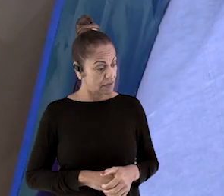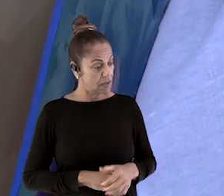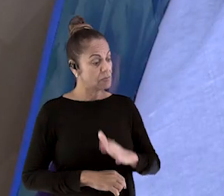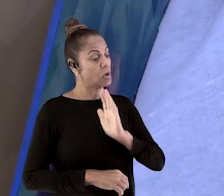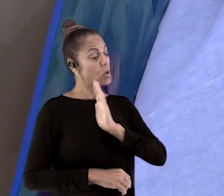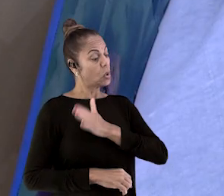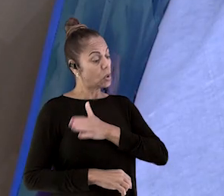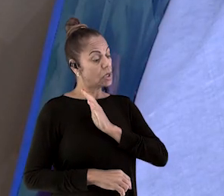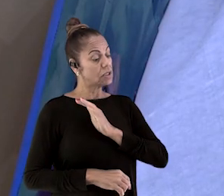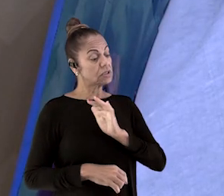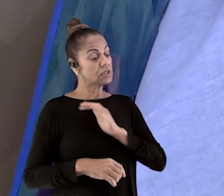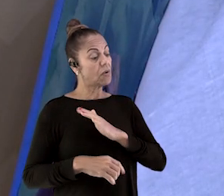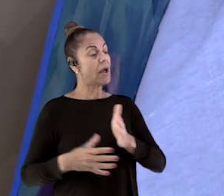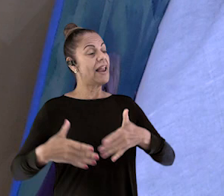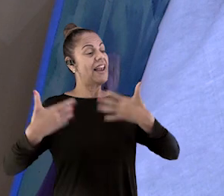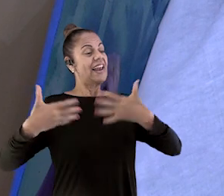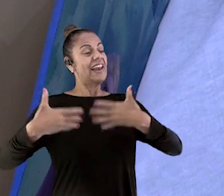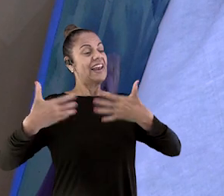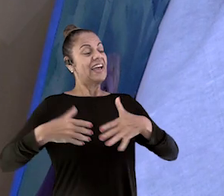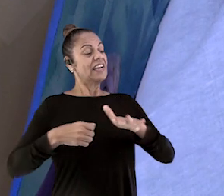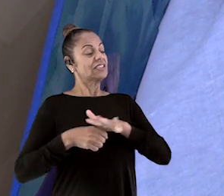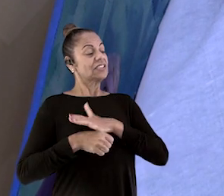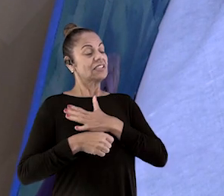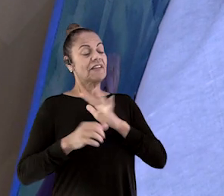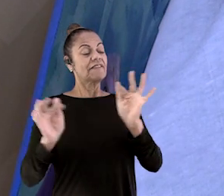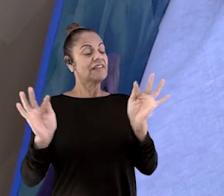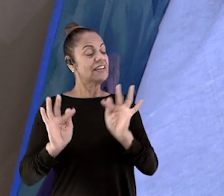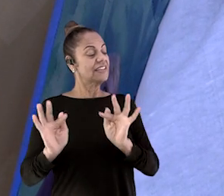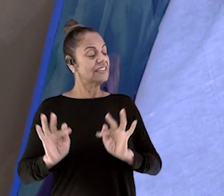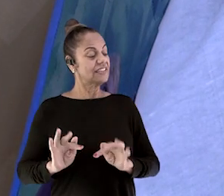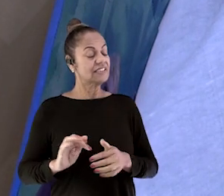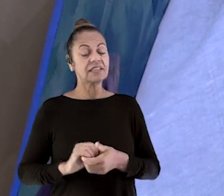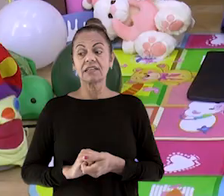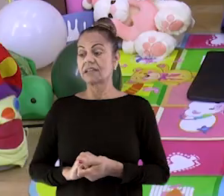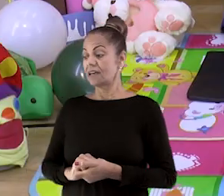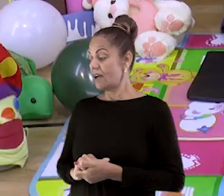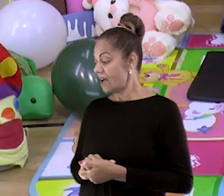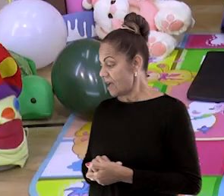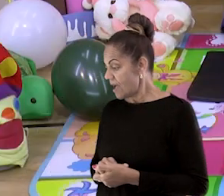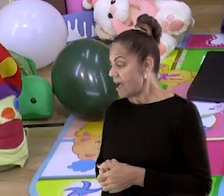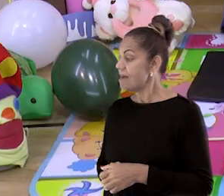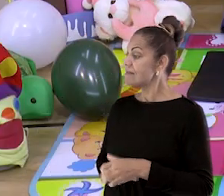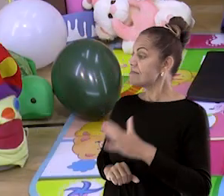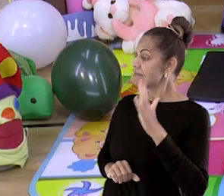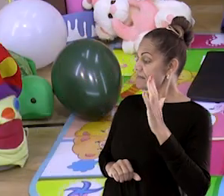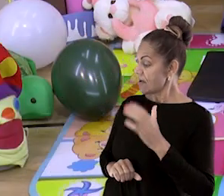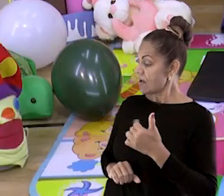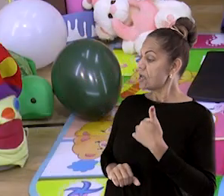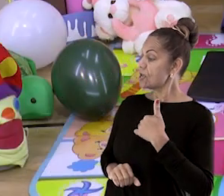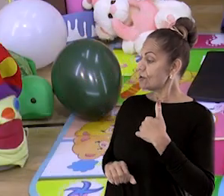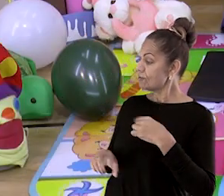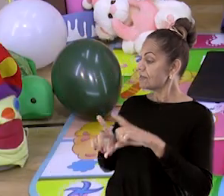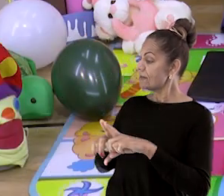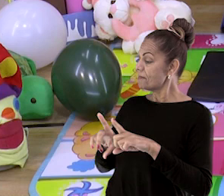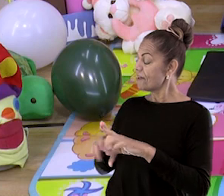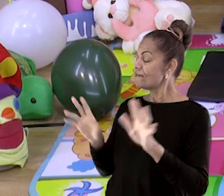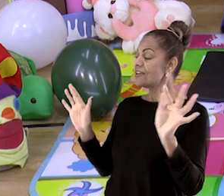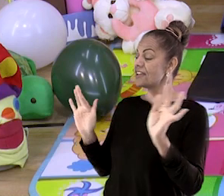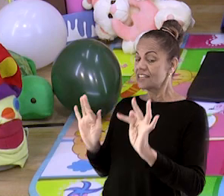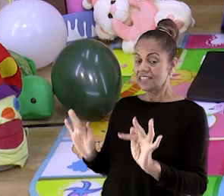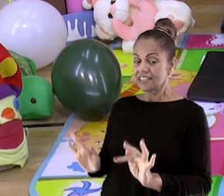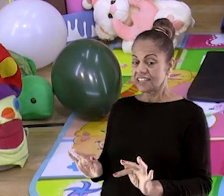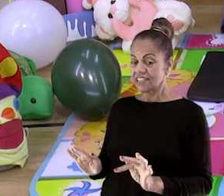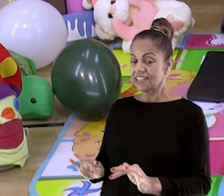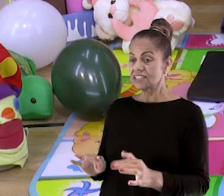meu coração está cheio de alegria fico muito feliz então casa eu tô bem estou muito